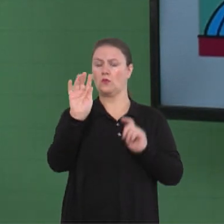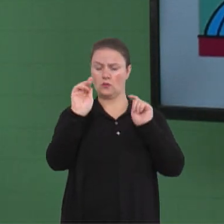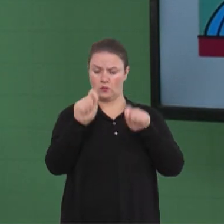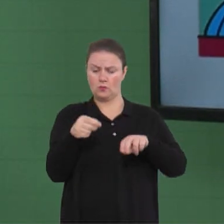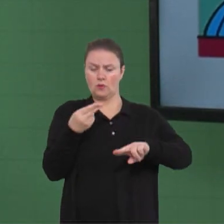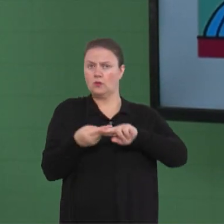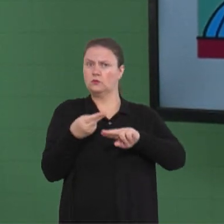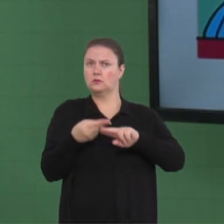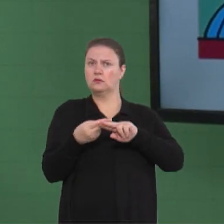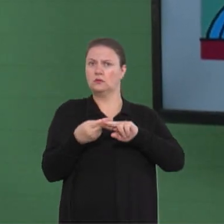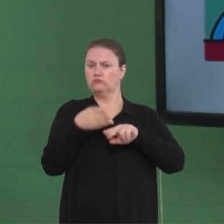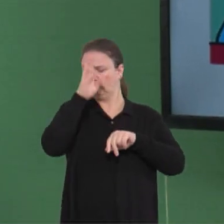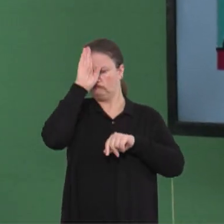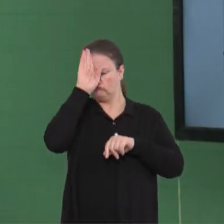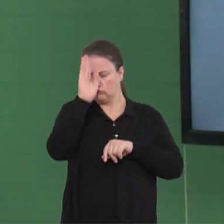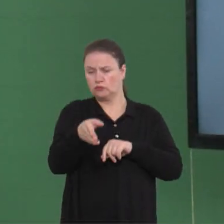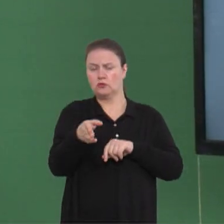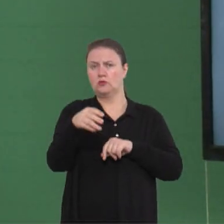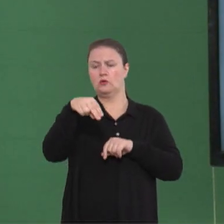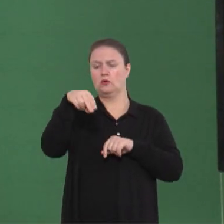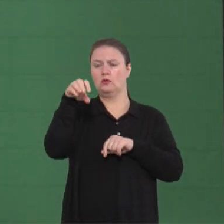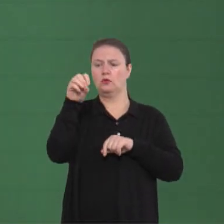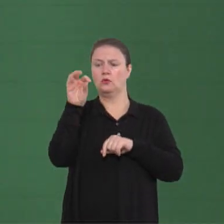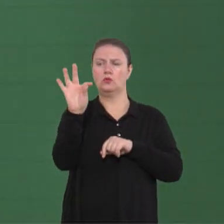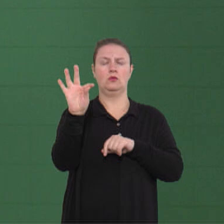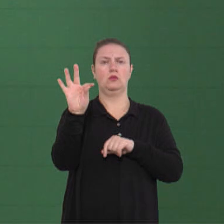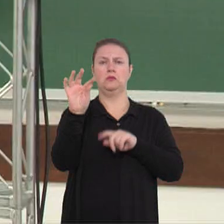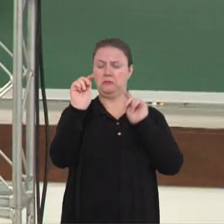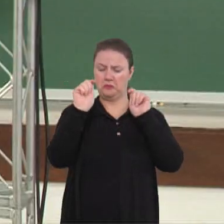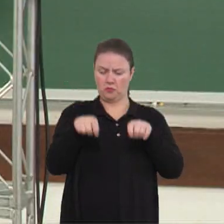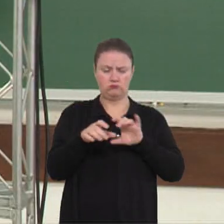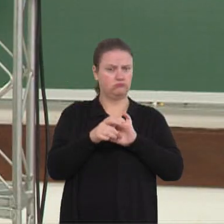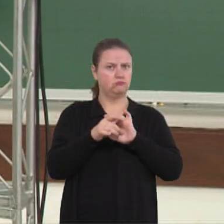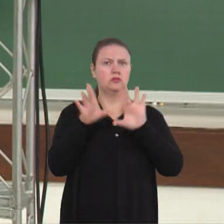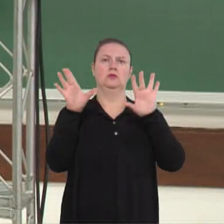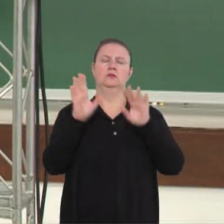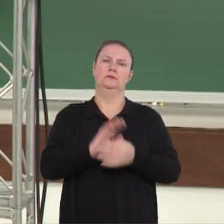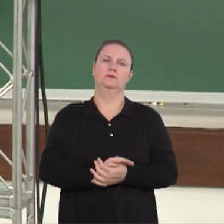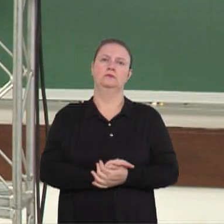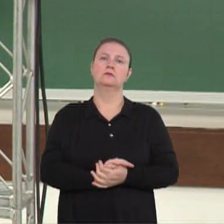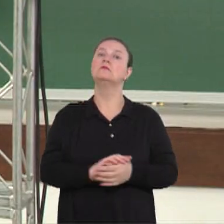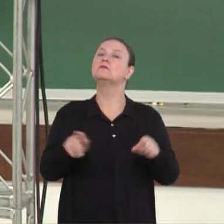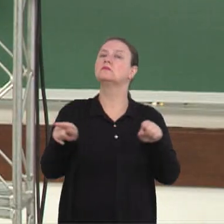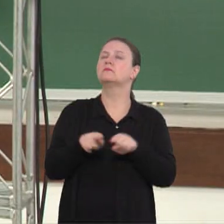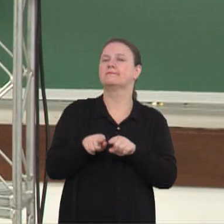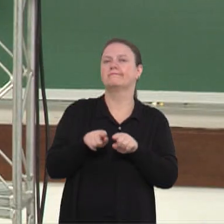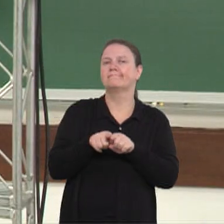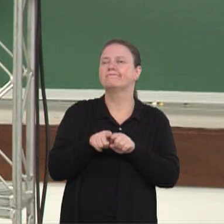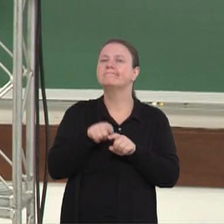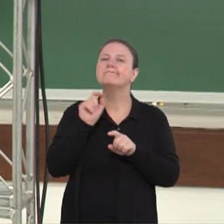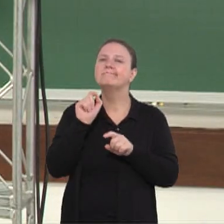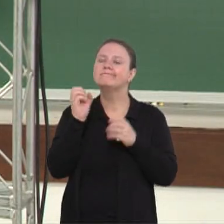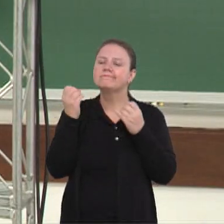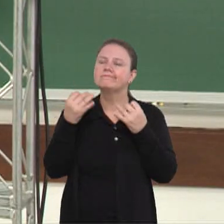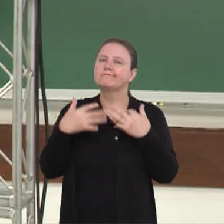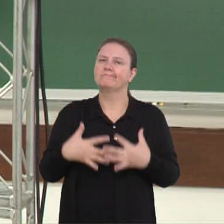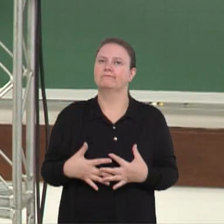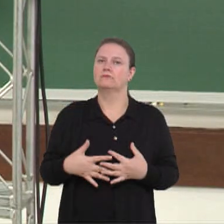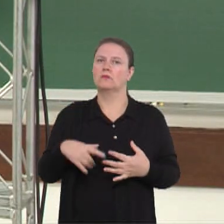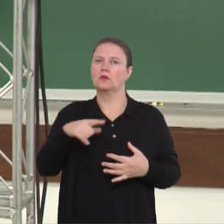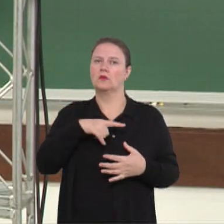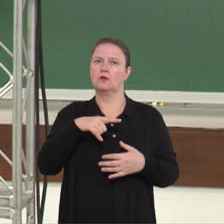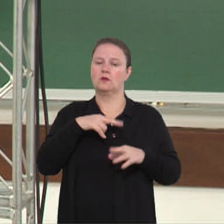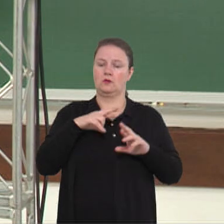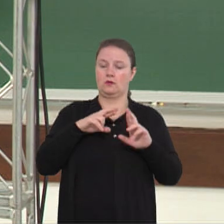possibilidade seria o inverso do show antes você colocar acho do norte vale falar inclusive aqui é uma possível diferença